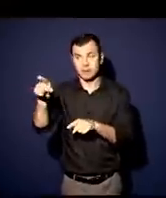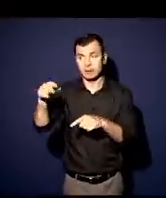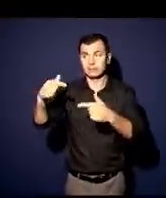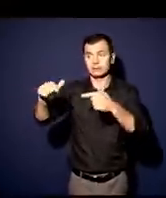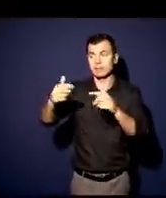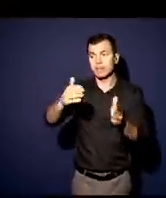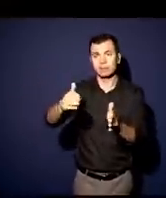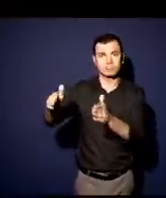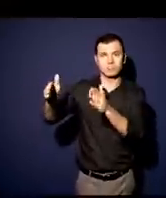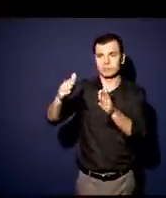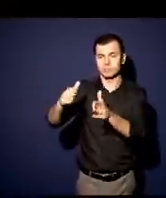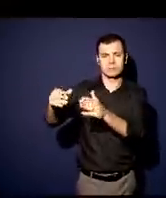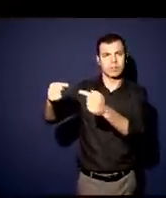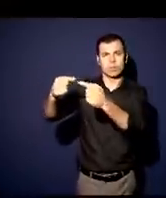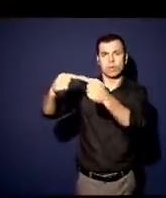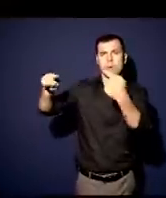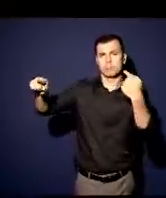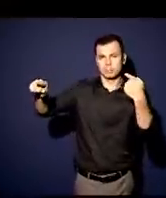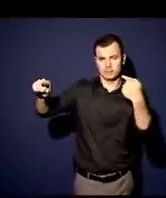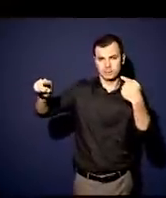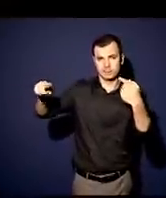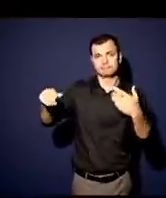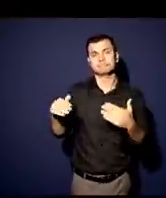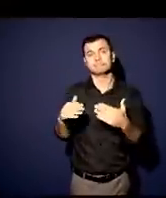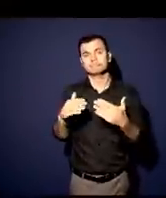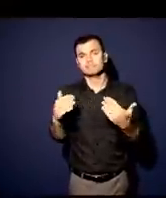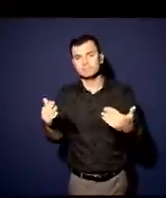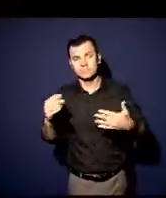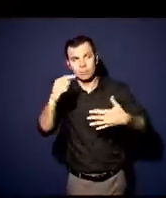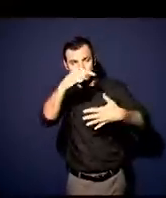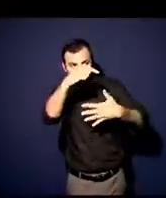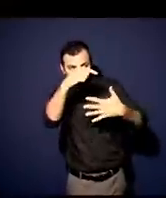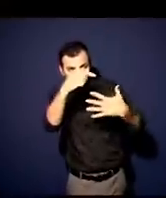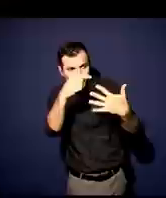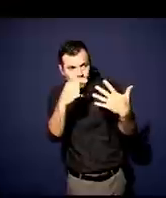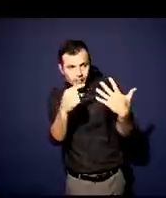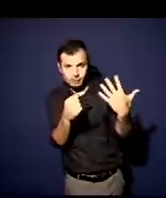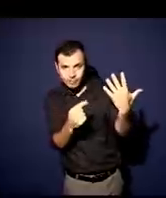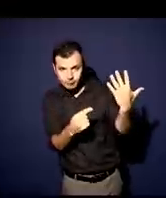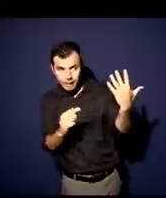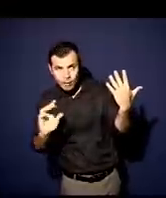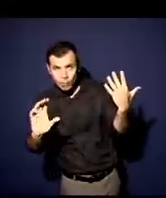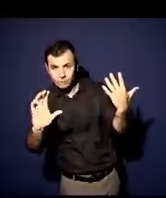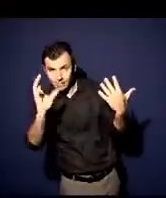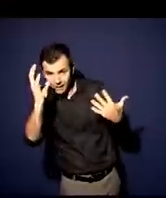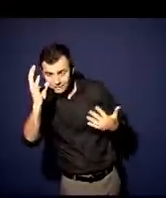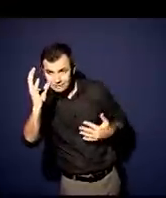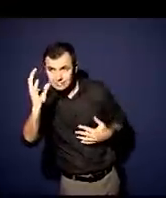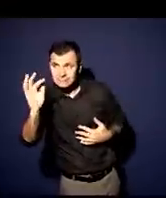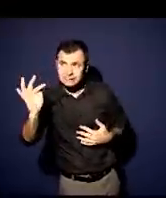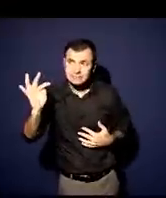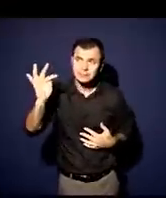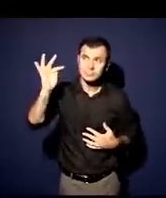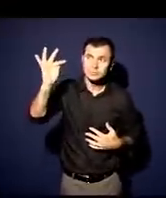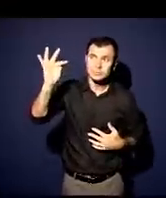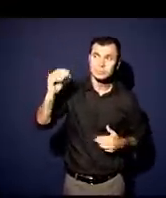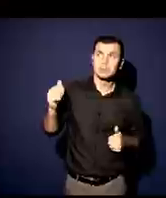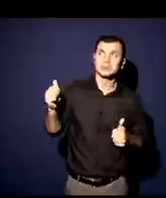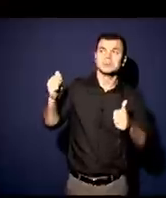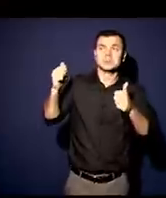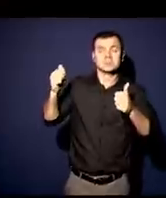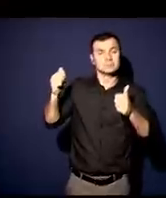produtividade. Então, juntando esses 5Ds, eu olho para frente com menos otimismo em termos